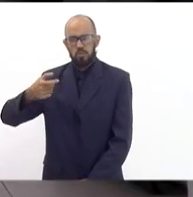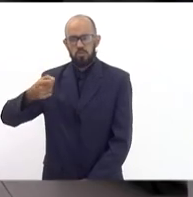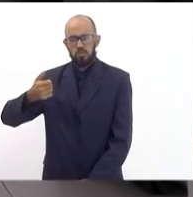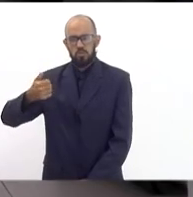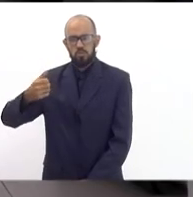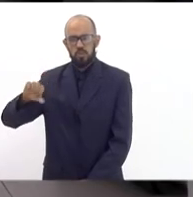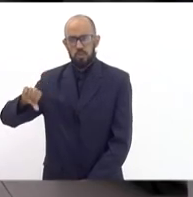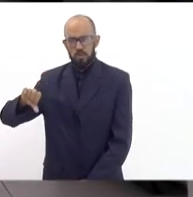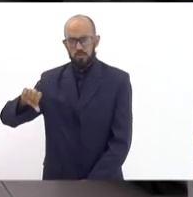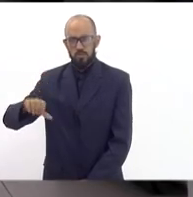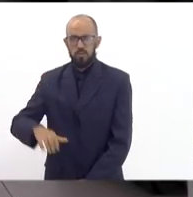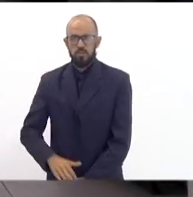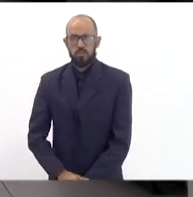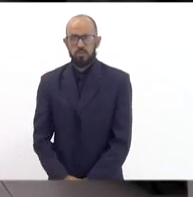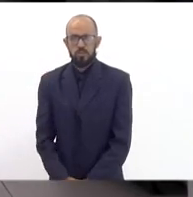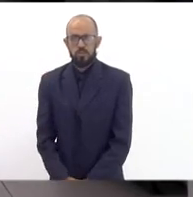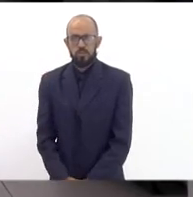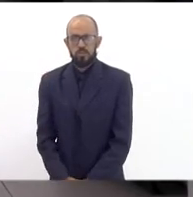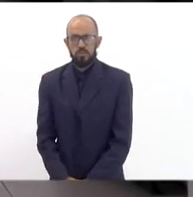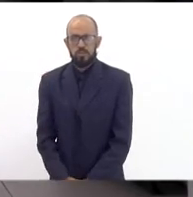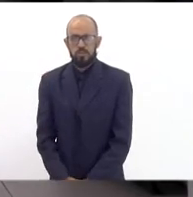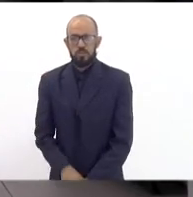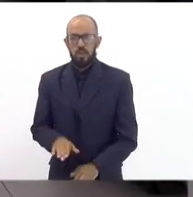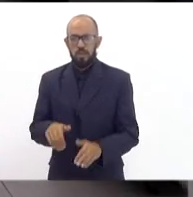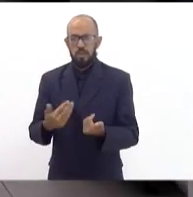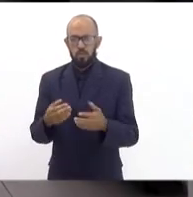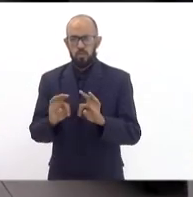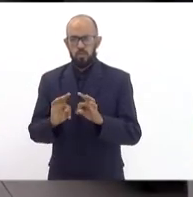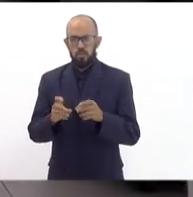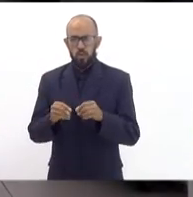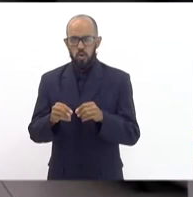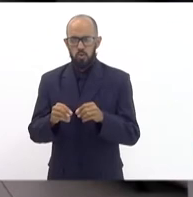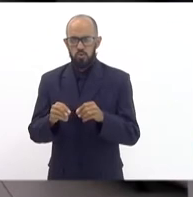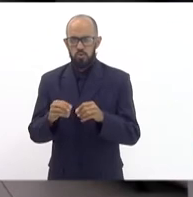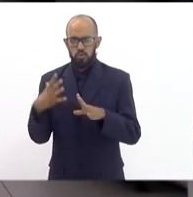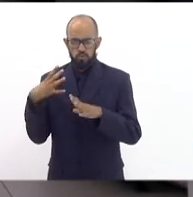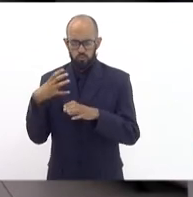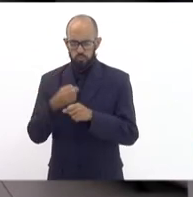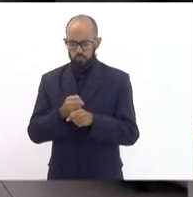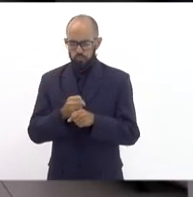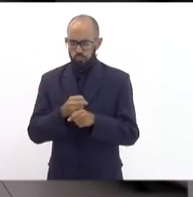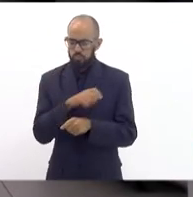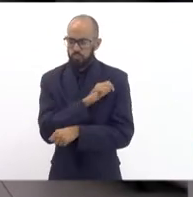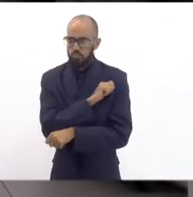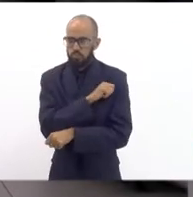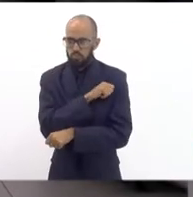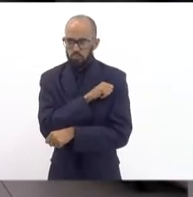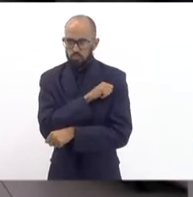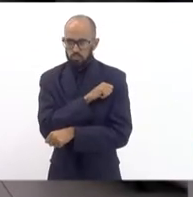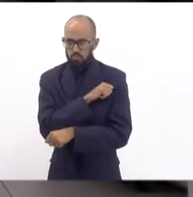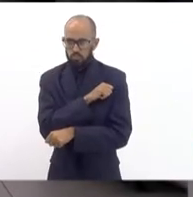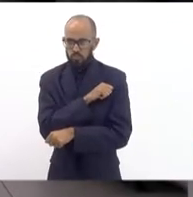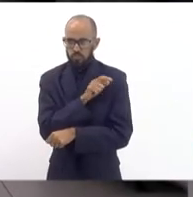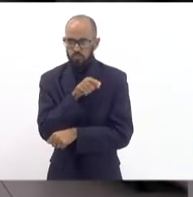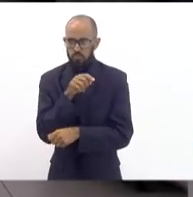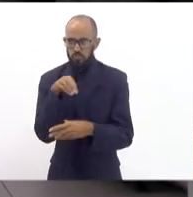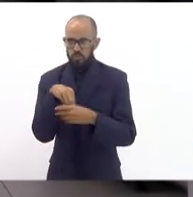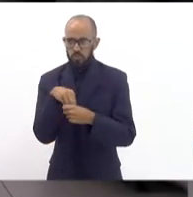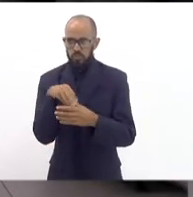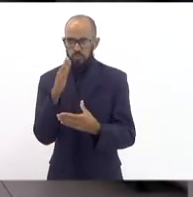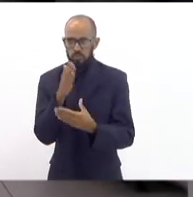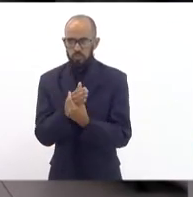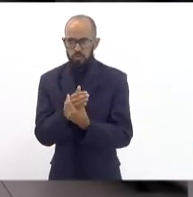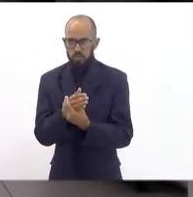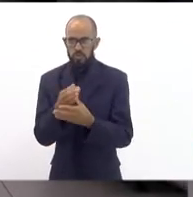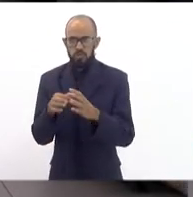104.194.9/2019. Né? Então, todos os autos dessa auditoria, né, que está no âmbito desse processo, estão todos